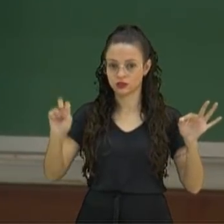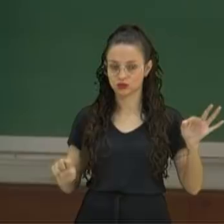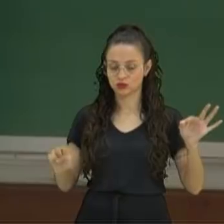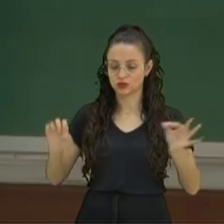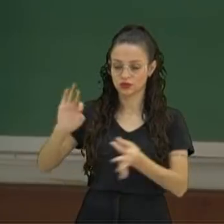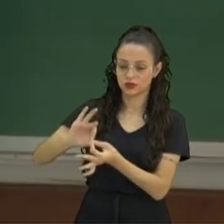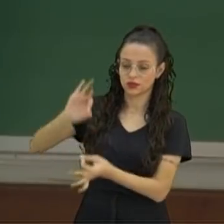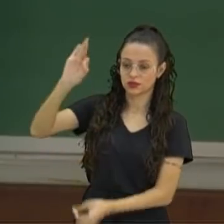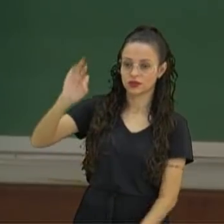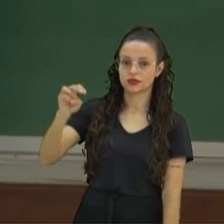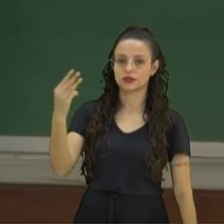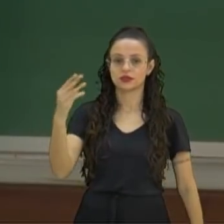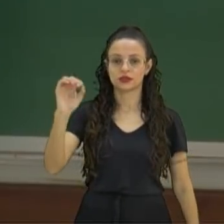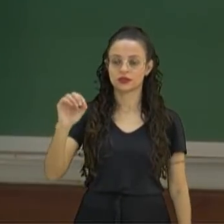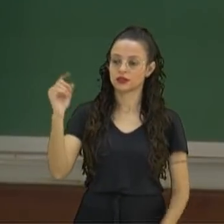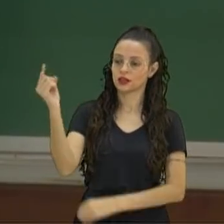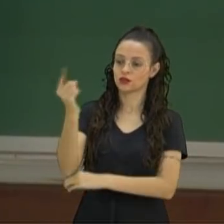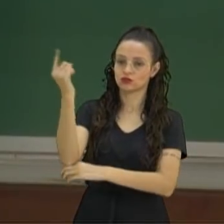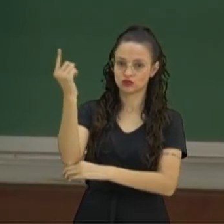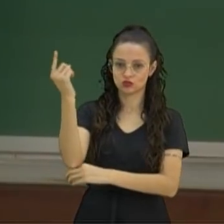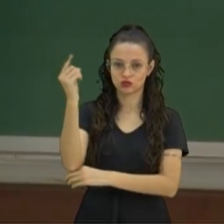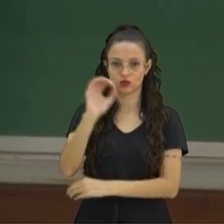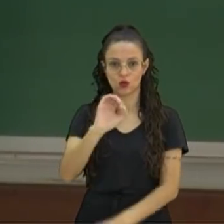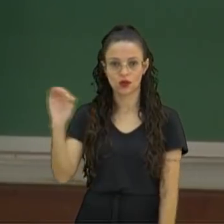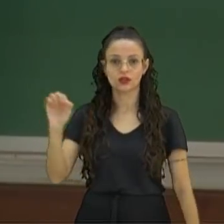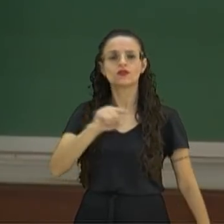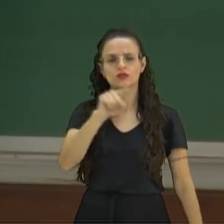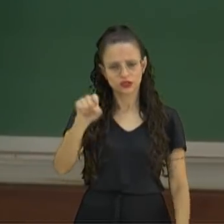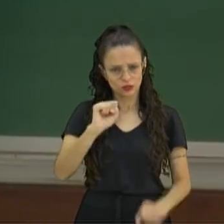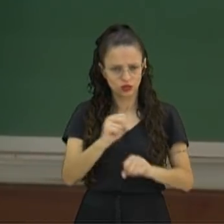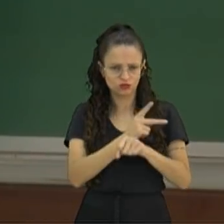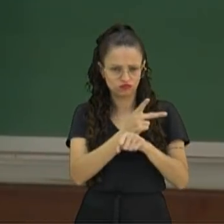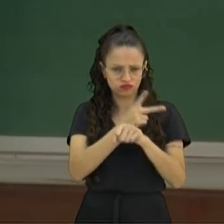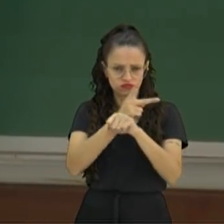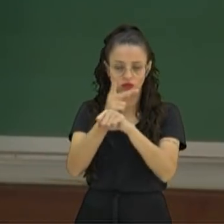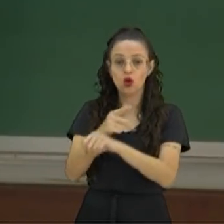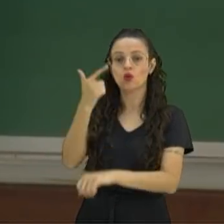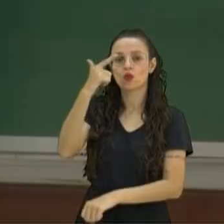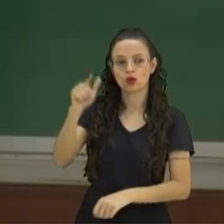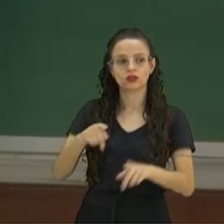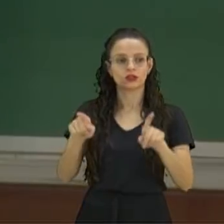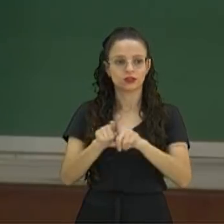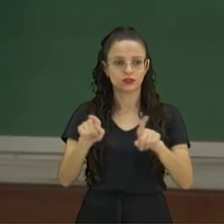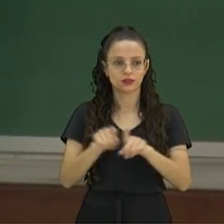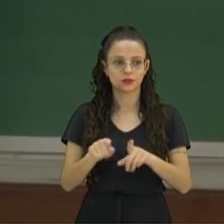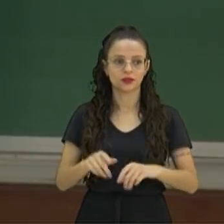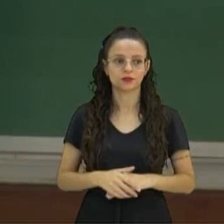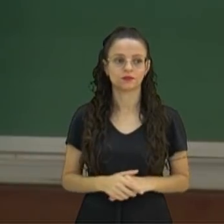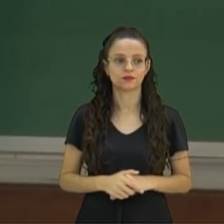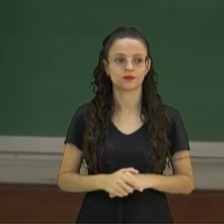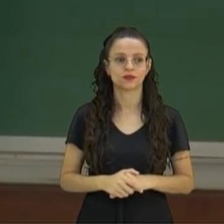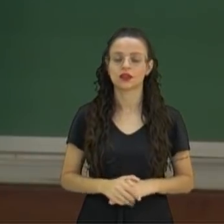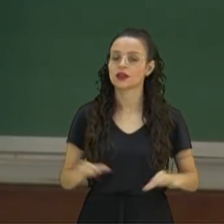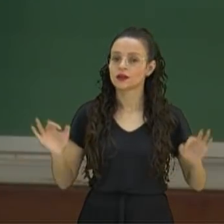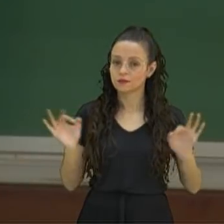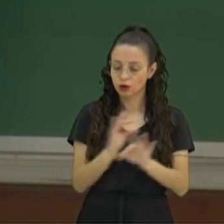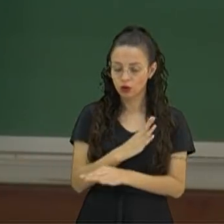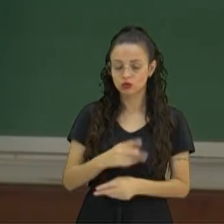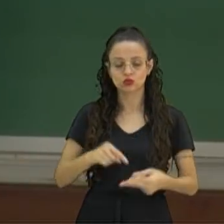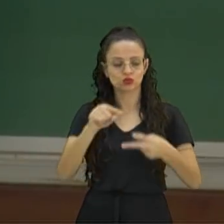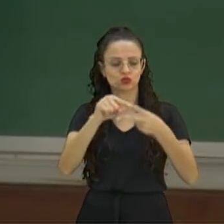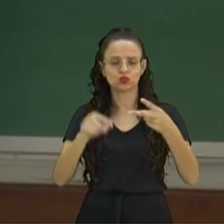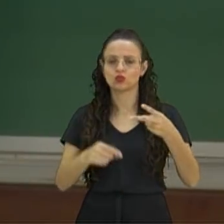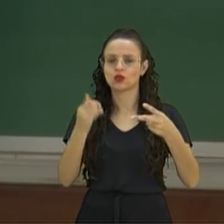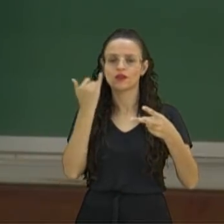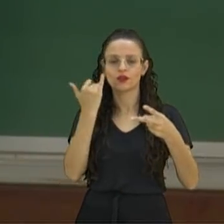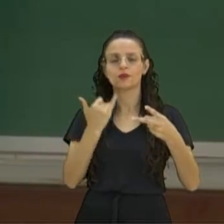de longitude oeste. Depois vocês podem localizar os outros pontos ali a partir das coordenadas. Tendo as duas informações,